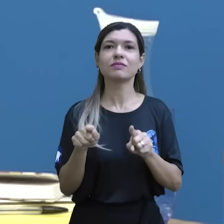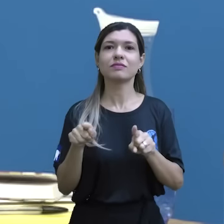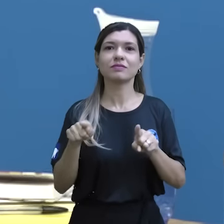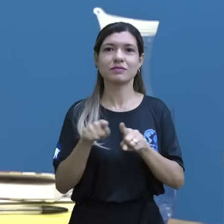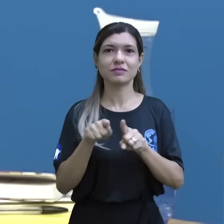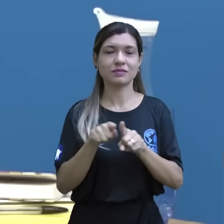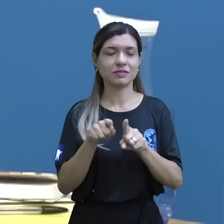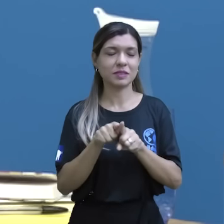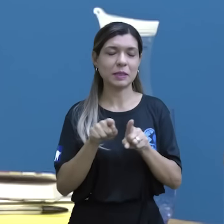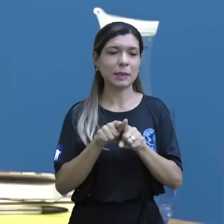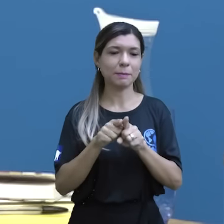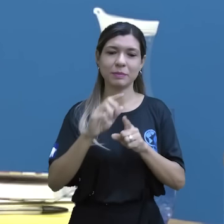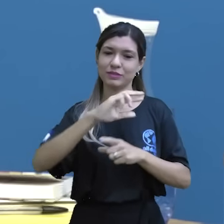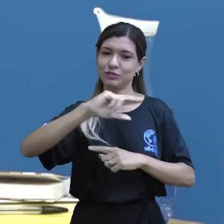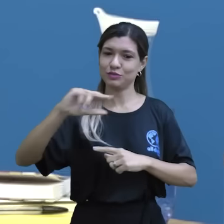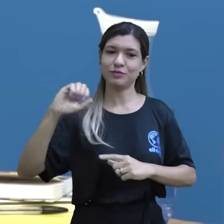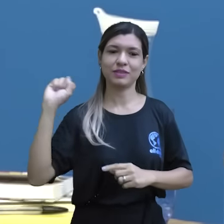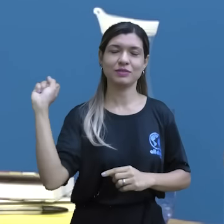Senhora. É, temos aqui